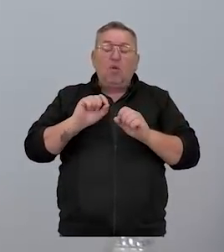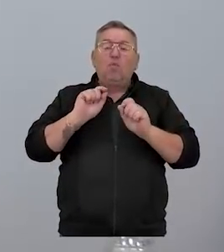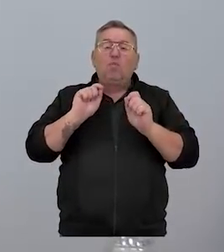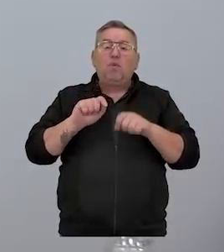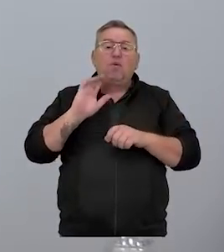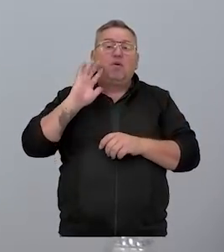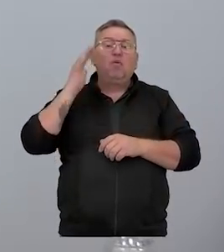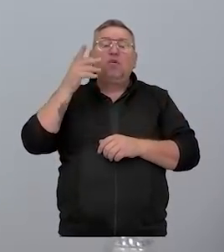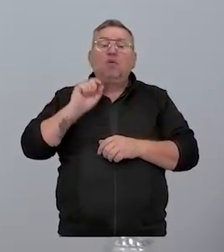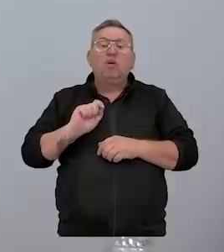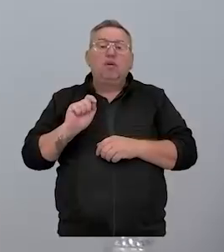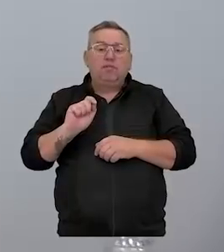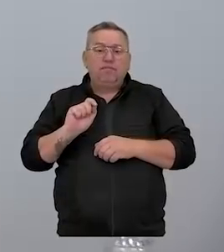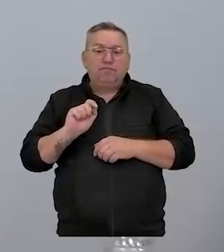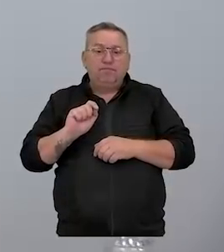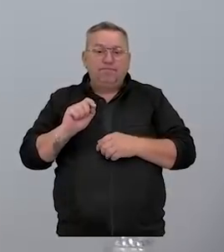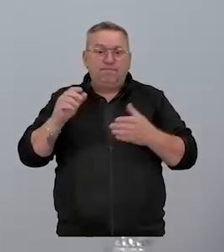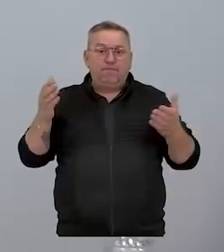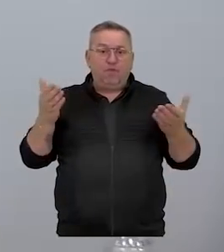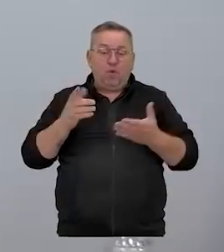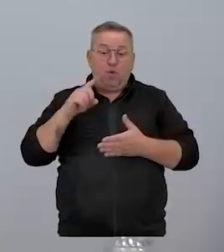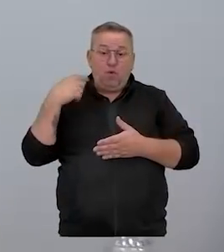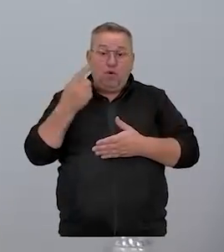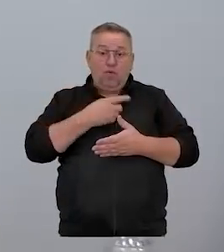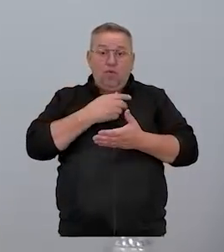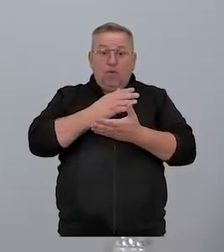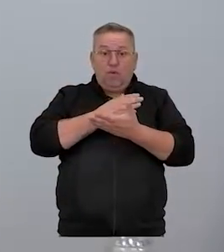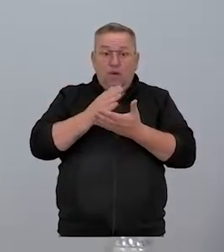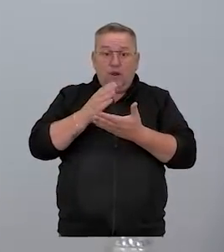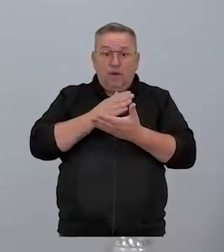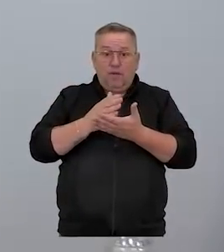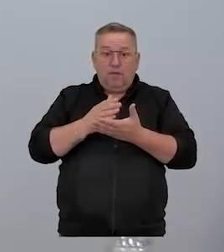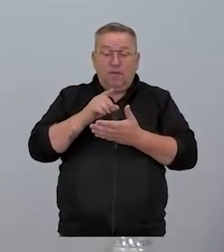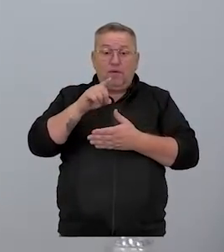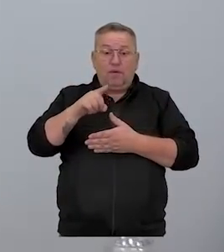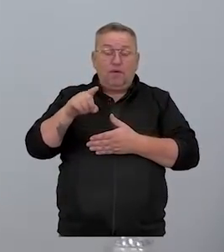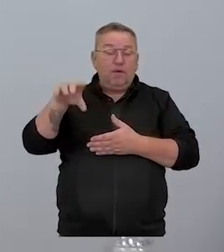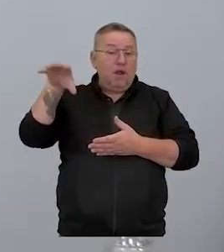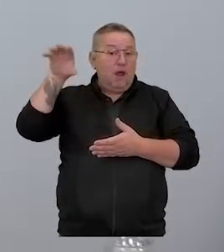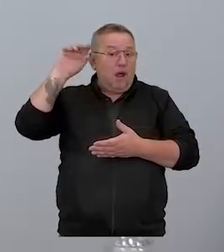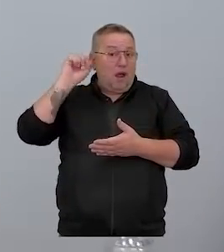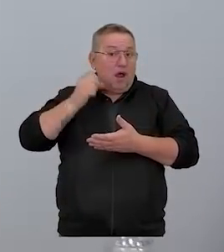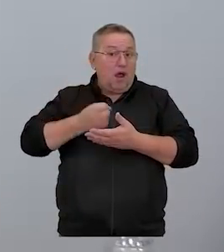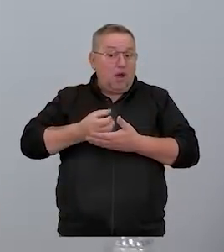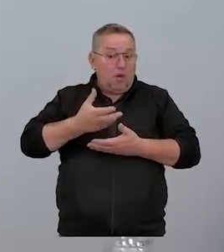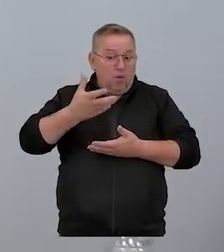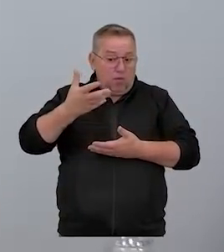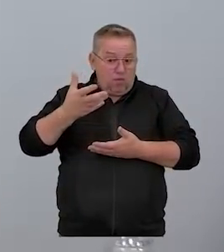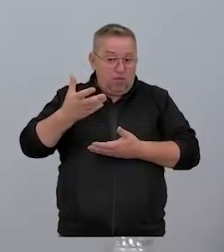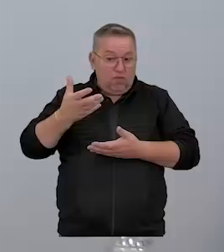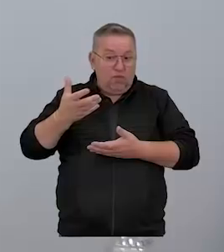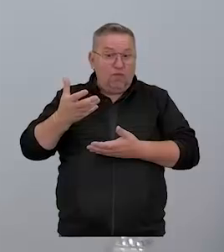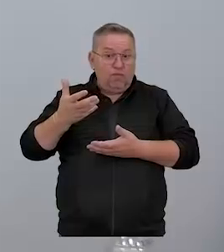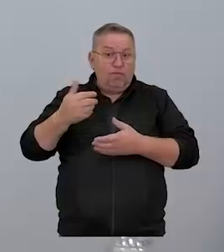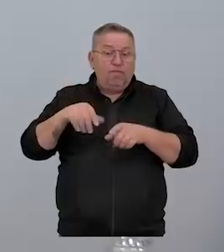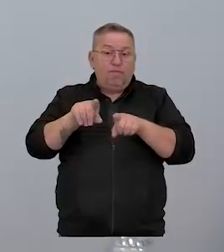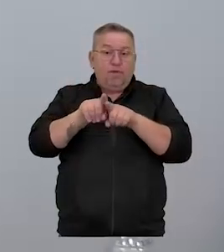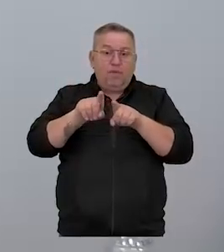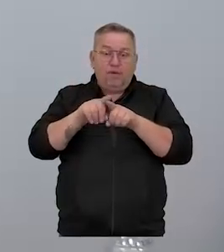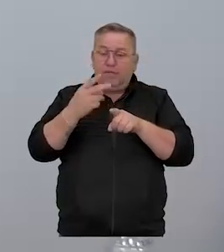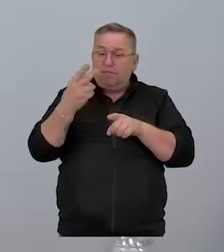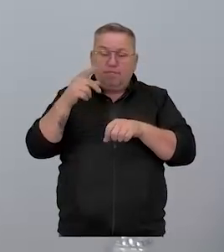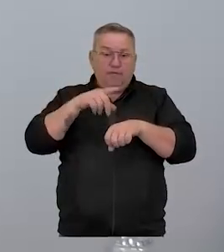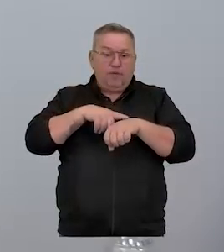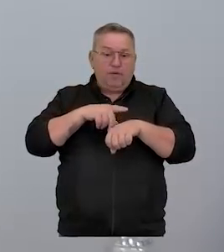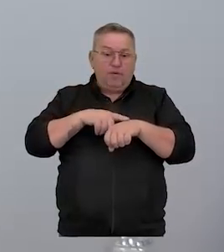consequências disso, né? Então, hoje nós vamos começar por este áudio, porque na aula que nós trabalhamos este conteúdo não deu